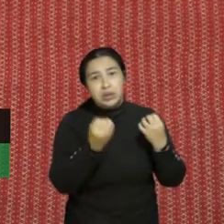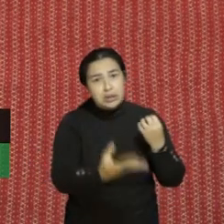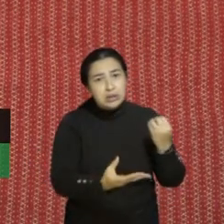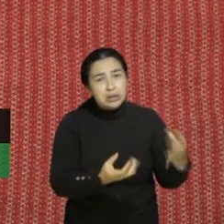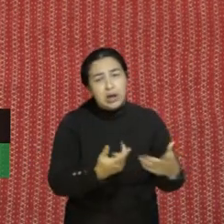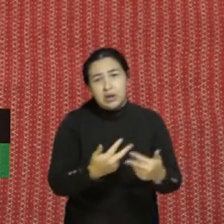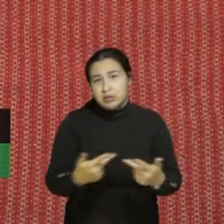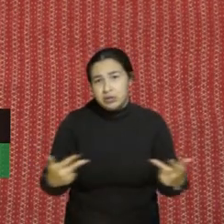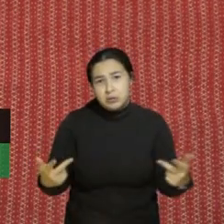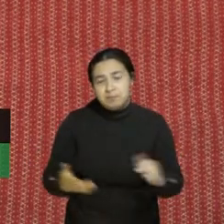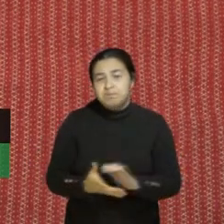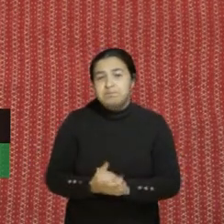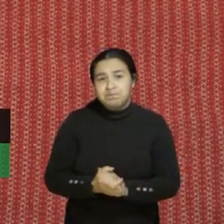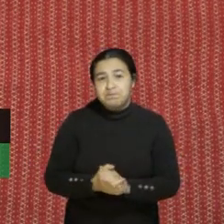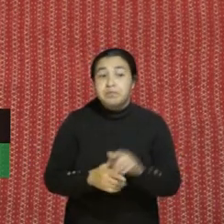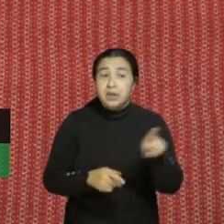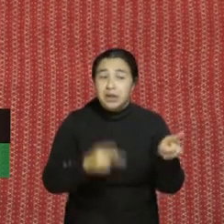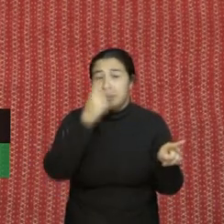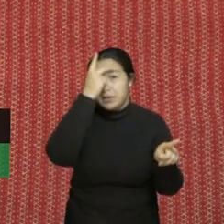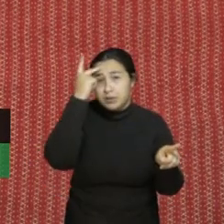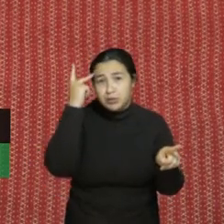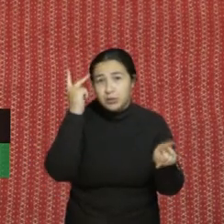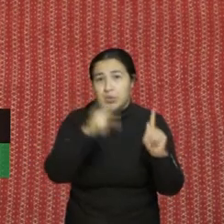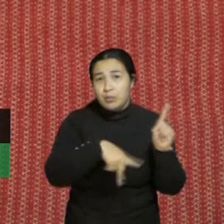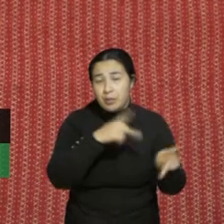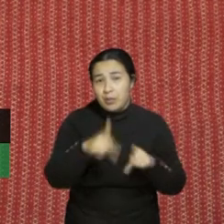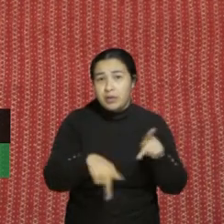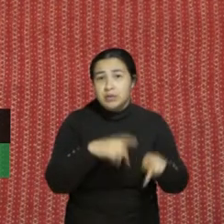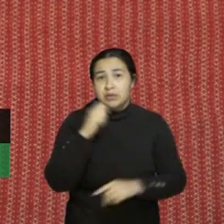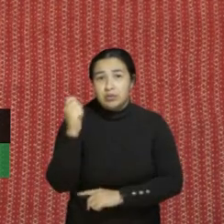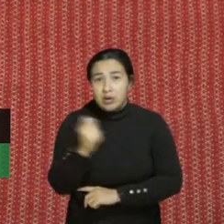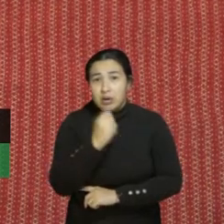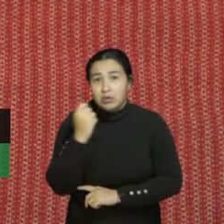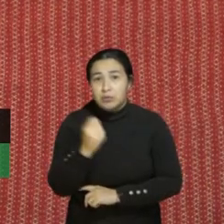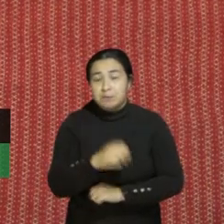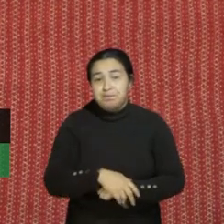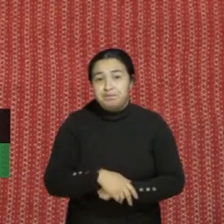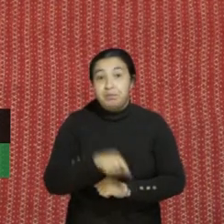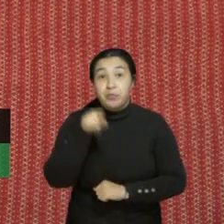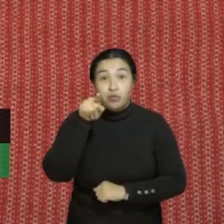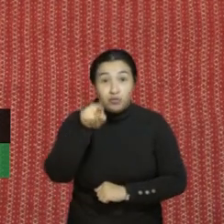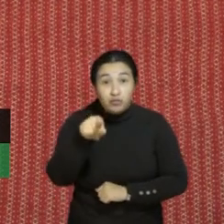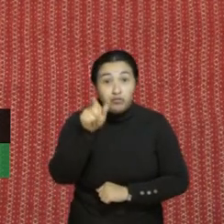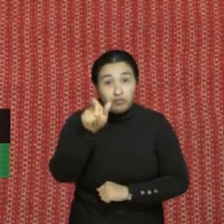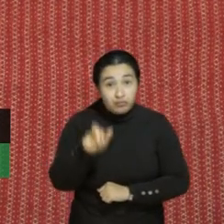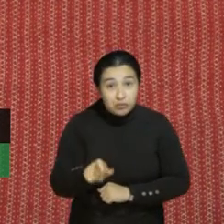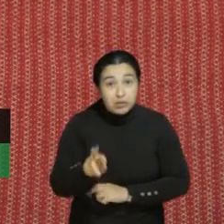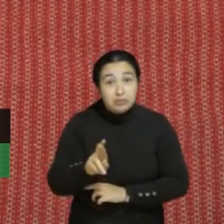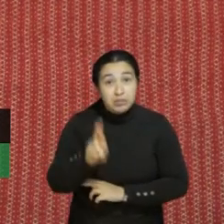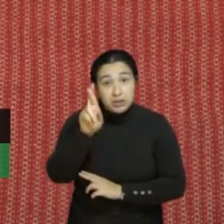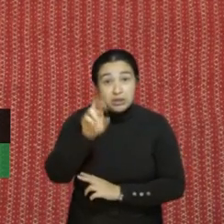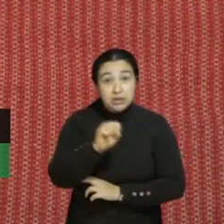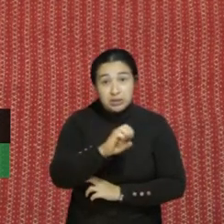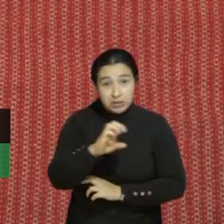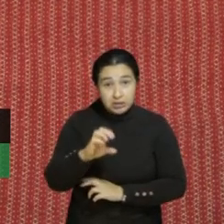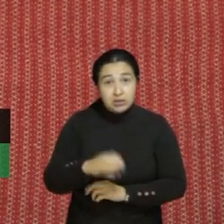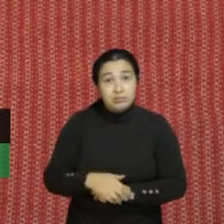favor do povo gaúcho, e o senhor aqui no parlamento representa estes catarinenses